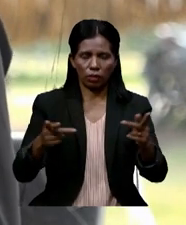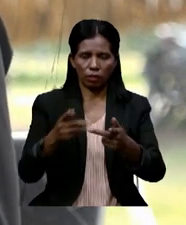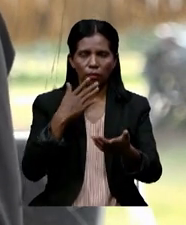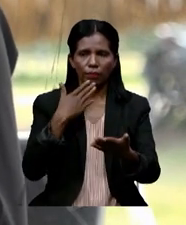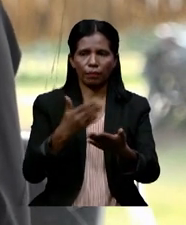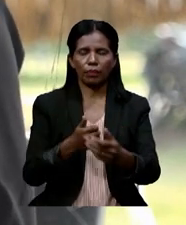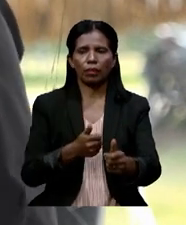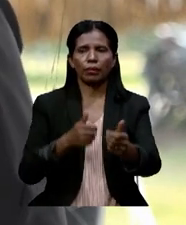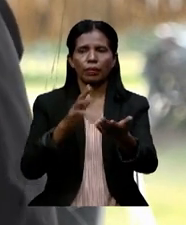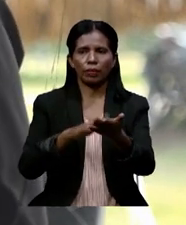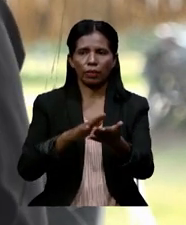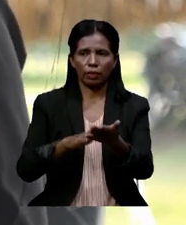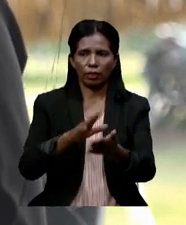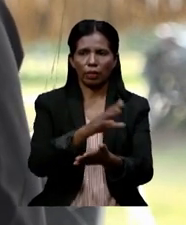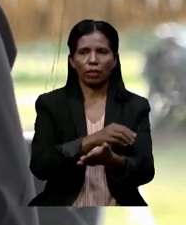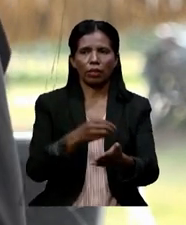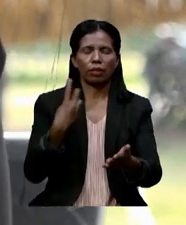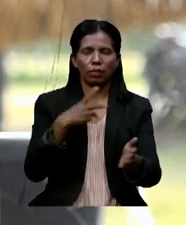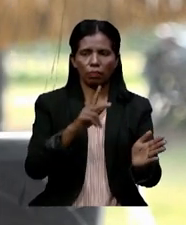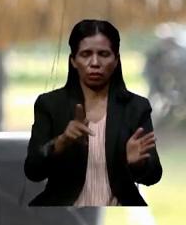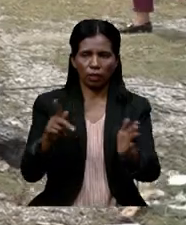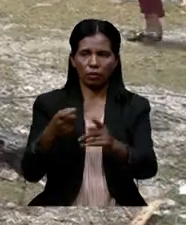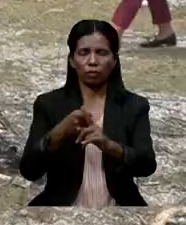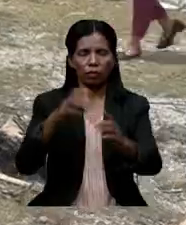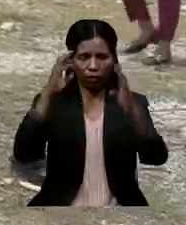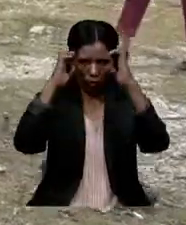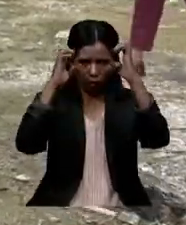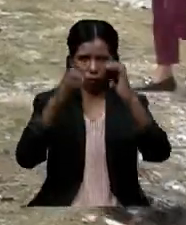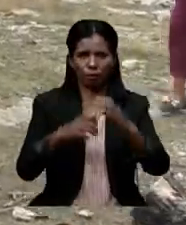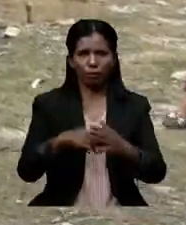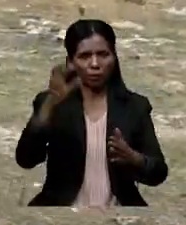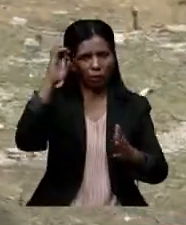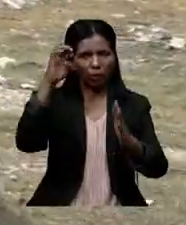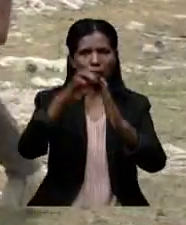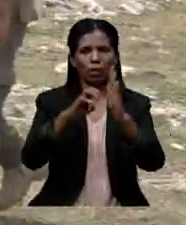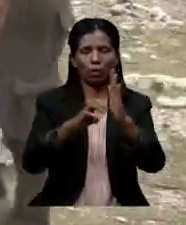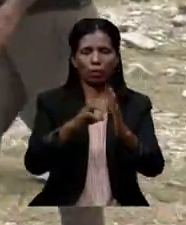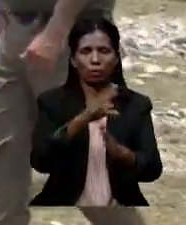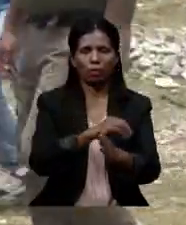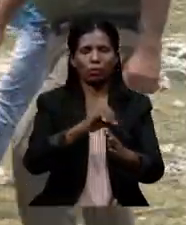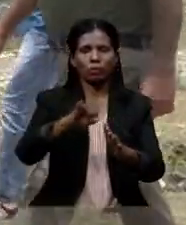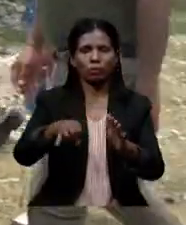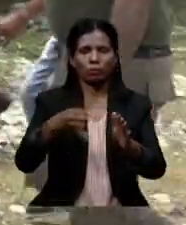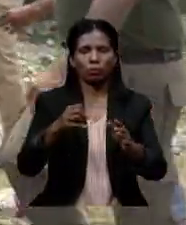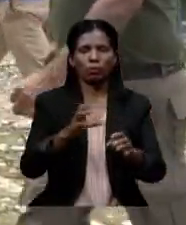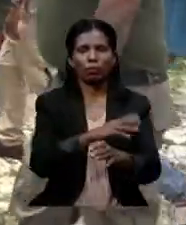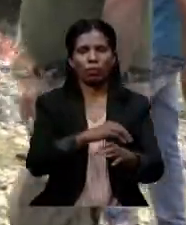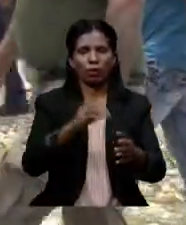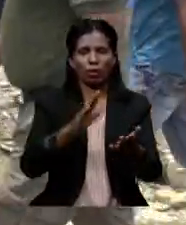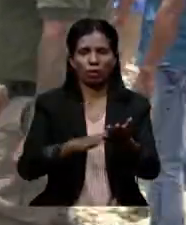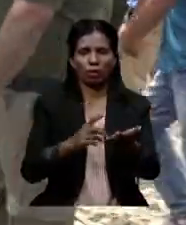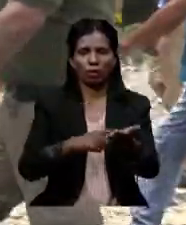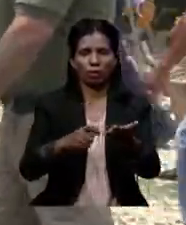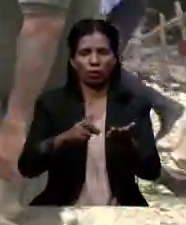Tuir sekolah kat tuir kalendari be mak planona husi edukasau. Secretário de Estado do Ensino Secundário Geral no Ensino Secundário